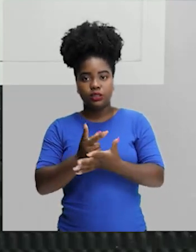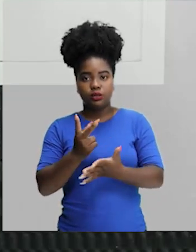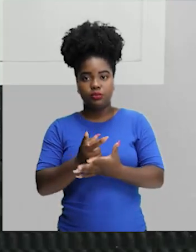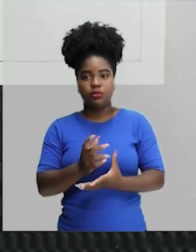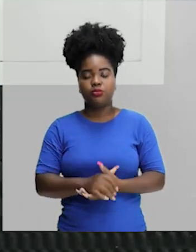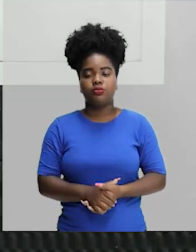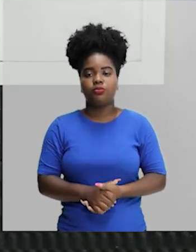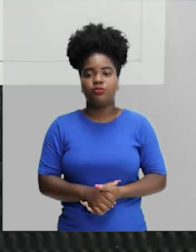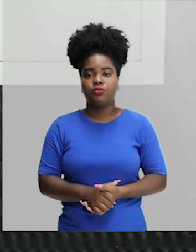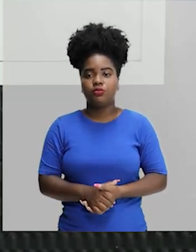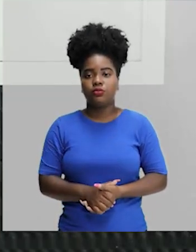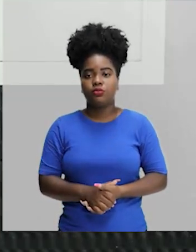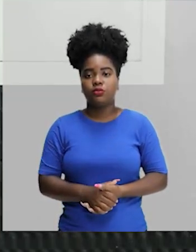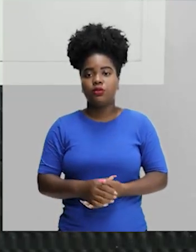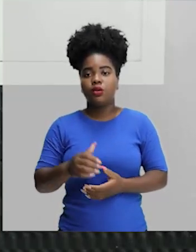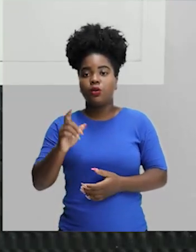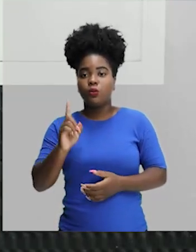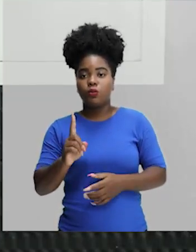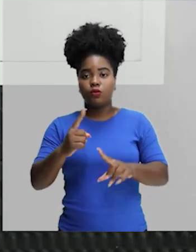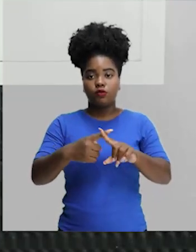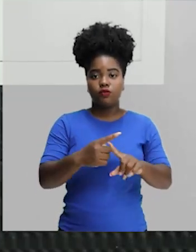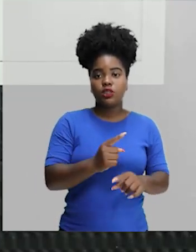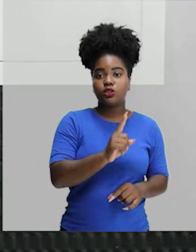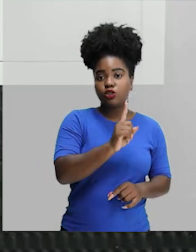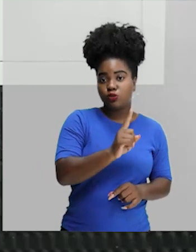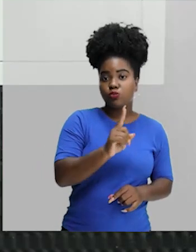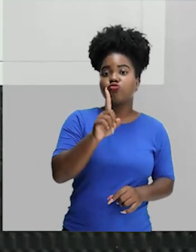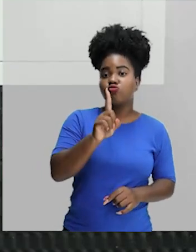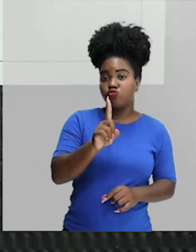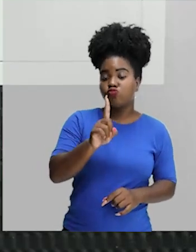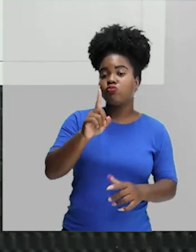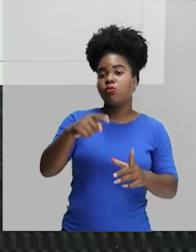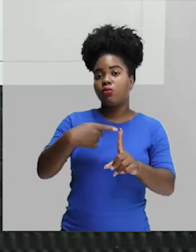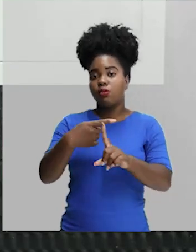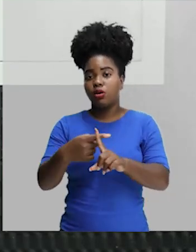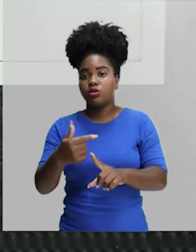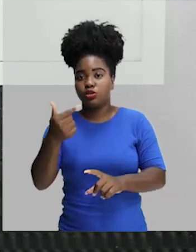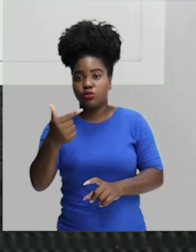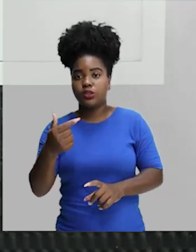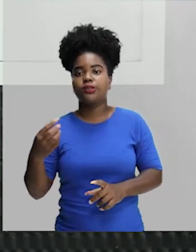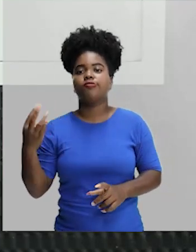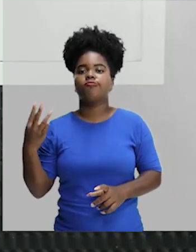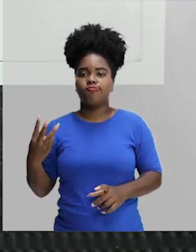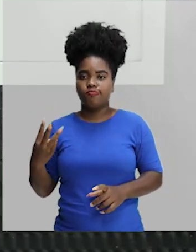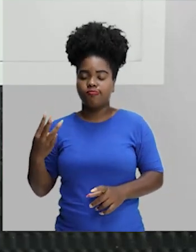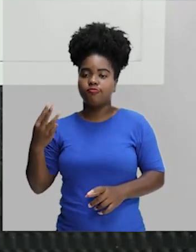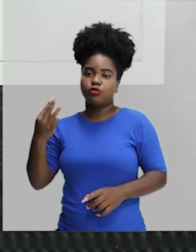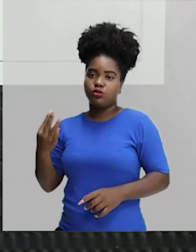dele. 1 vezes 1 dá 1. 1 mais 2 dá 3.